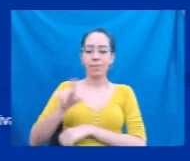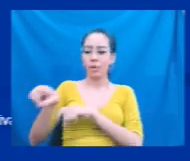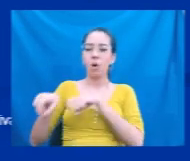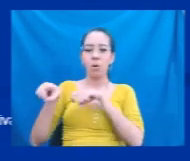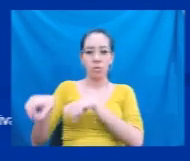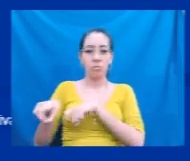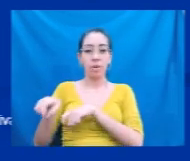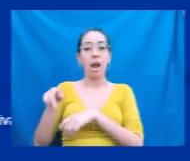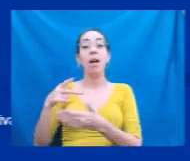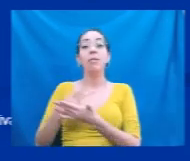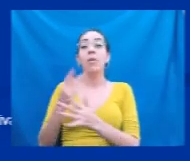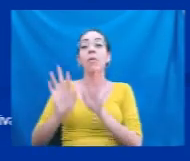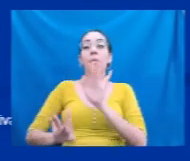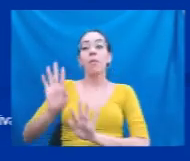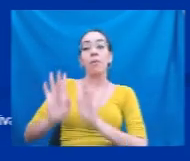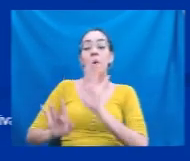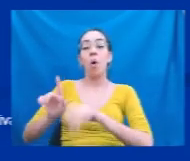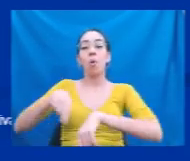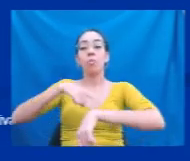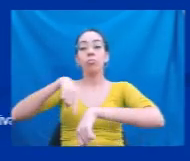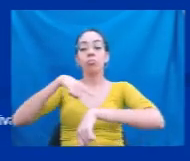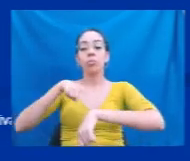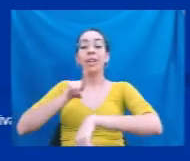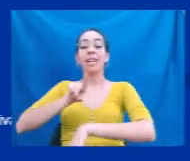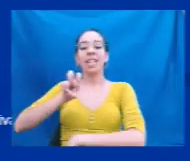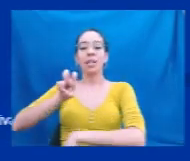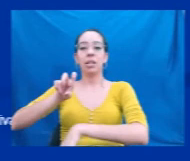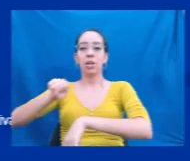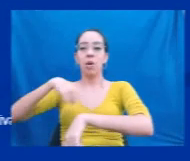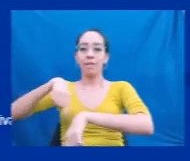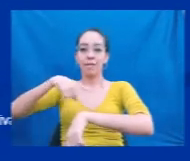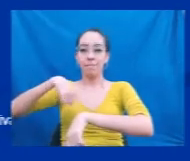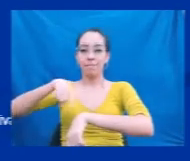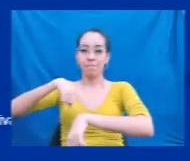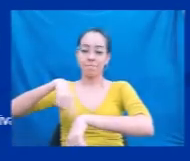Então, esse foi um evento que aconteceu no nosso país.